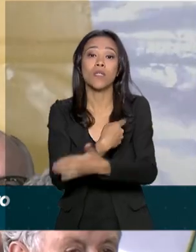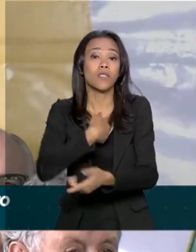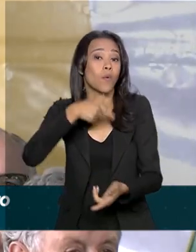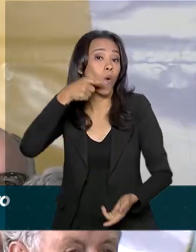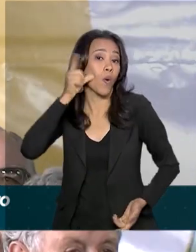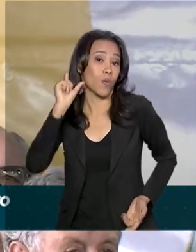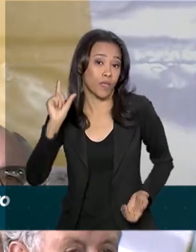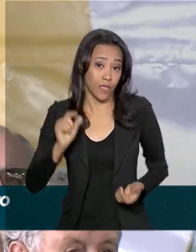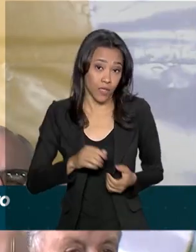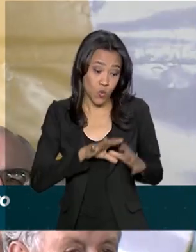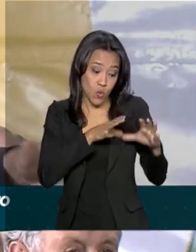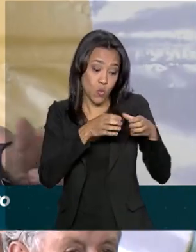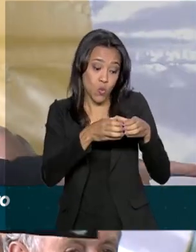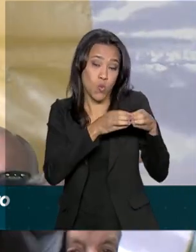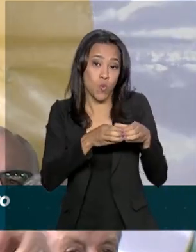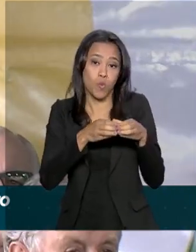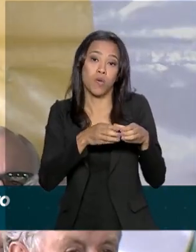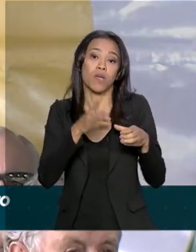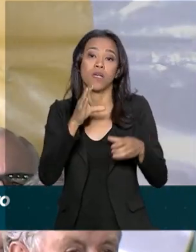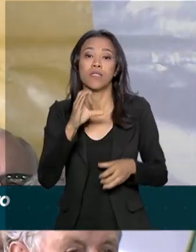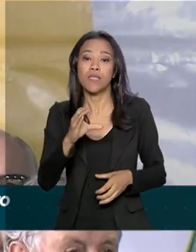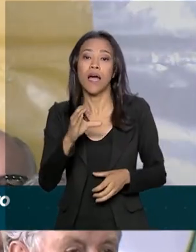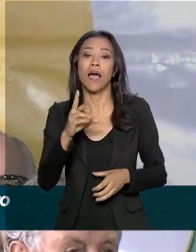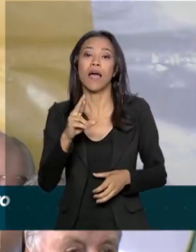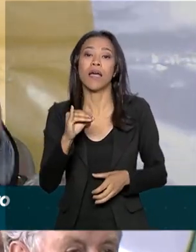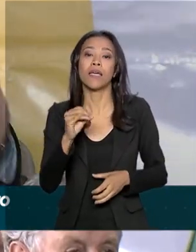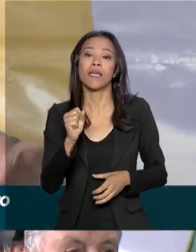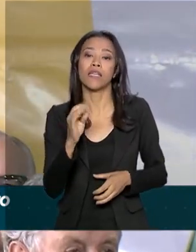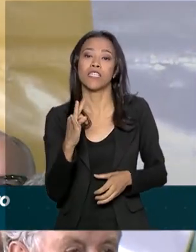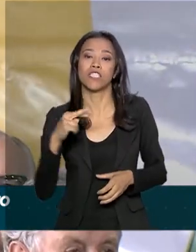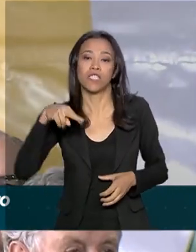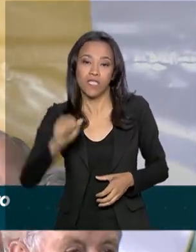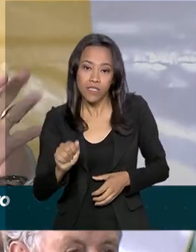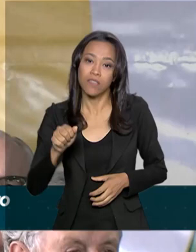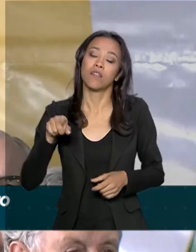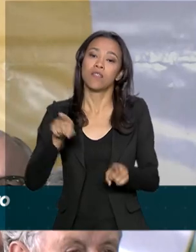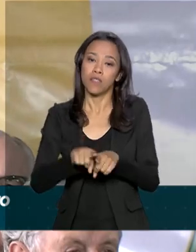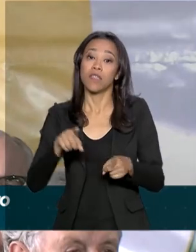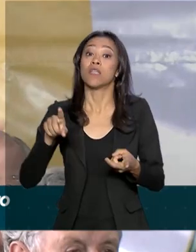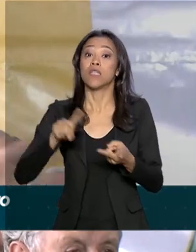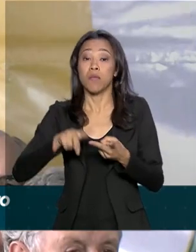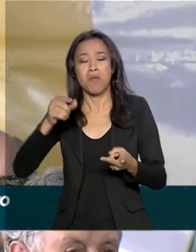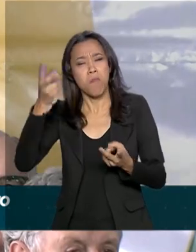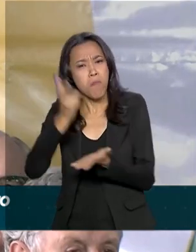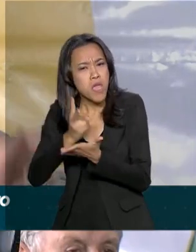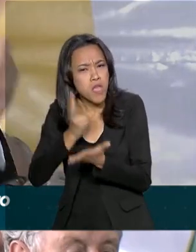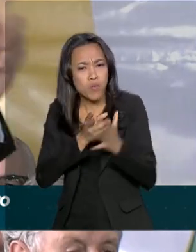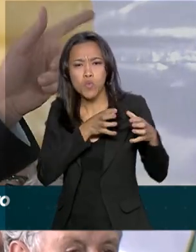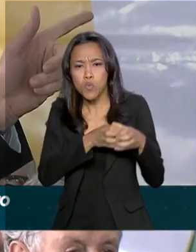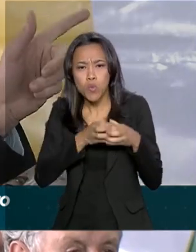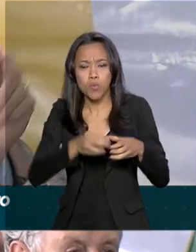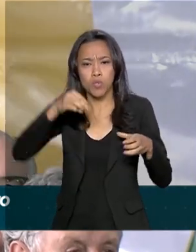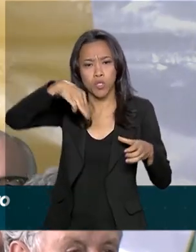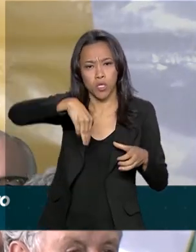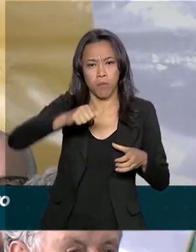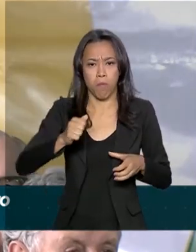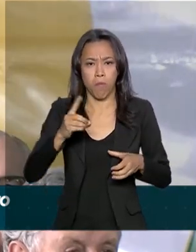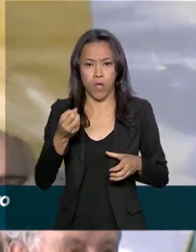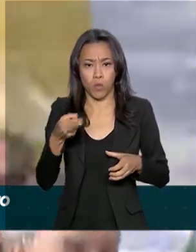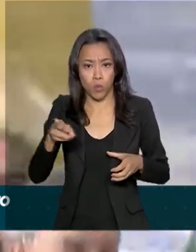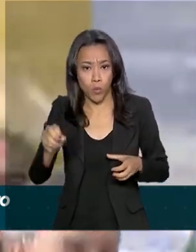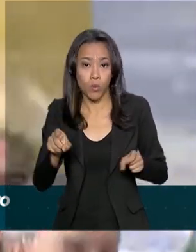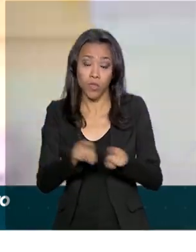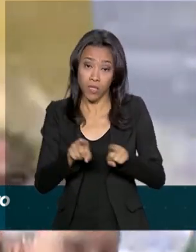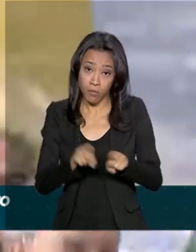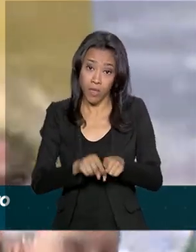da Cristina Kirchner, que é a mesma de Dilma Rousseff, que é a mesma de Maduro e Chávez e de Fidel Castro, deram sinal de vida